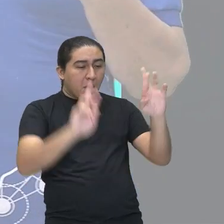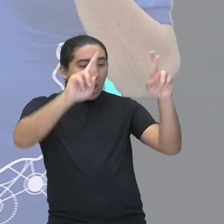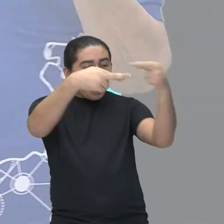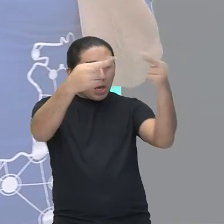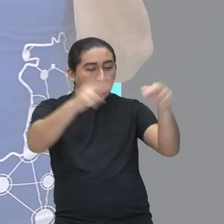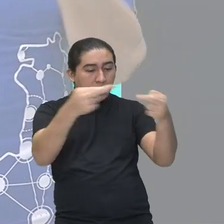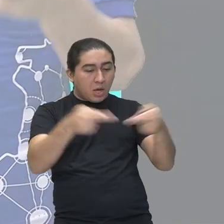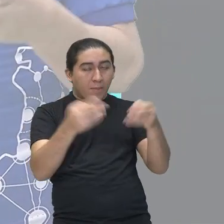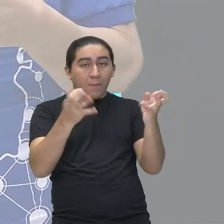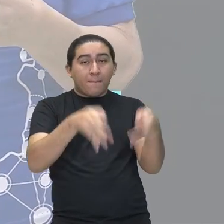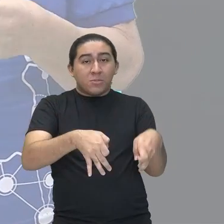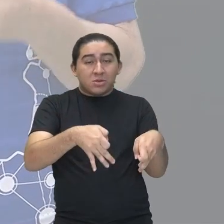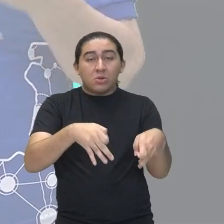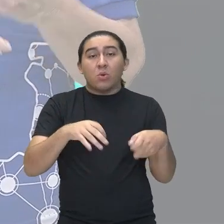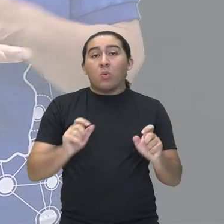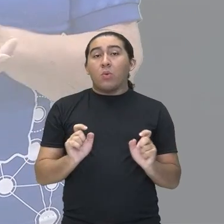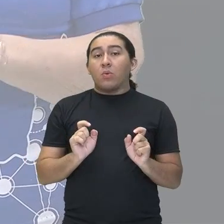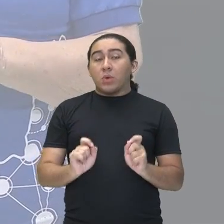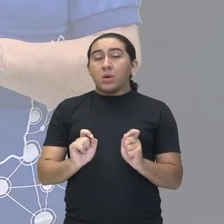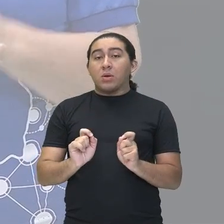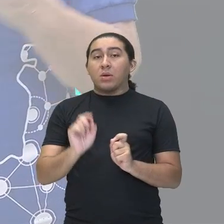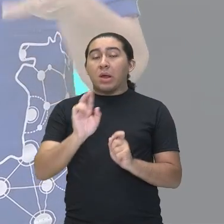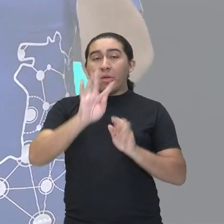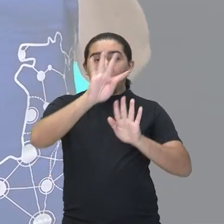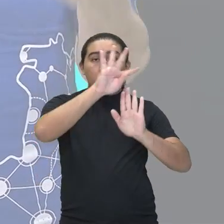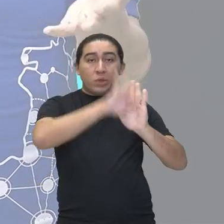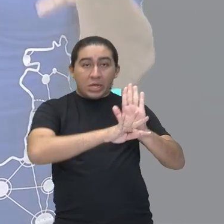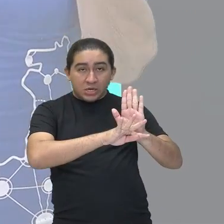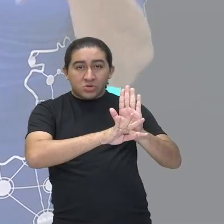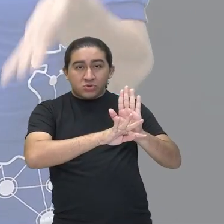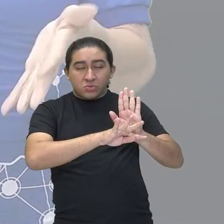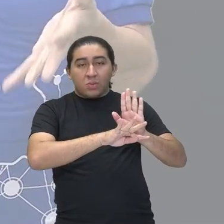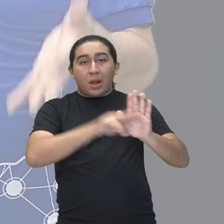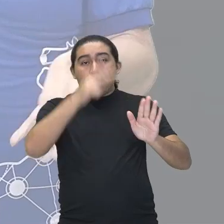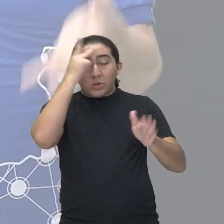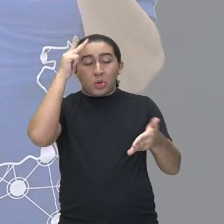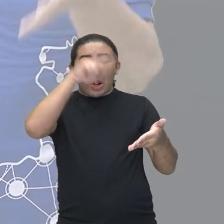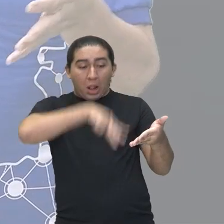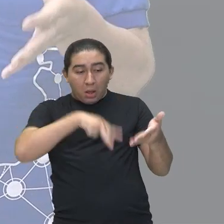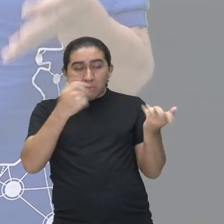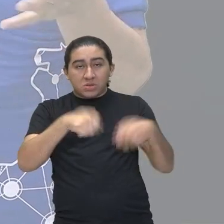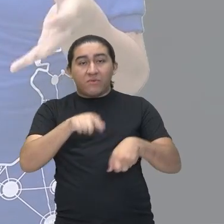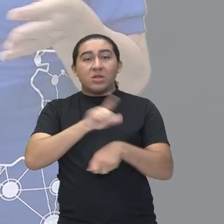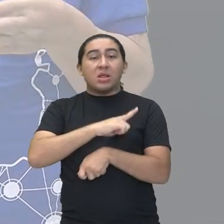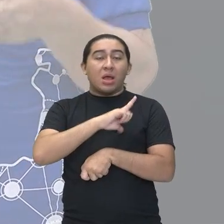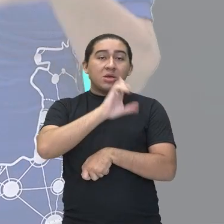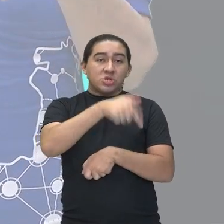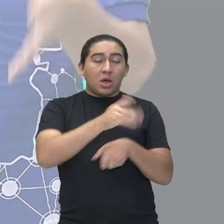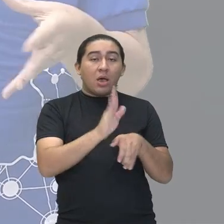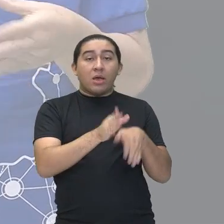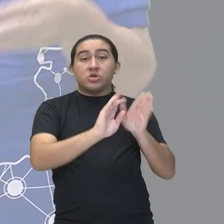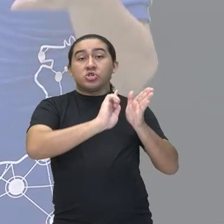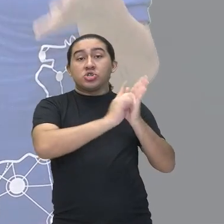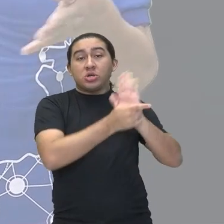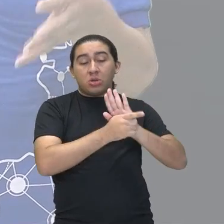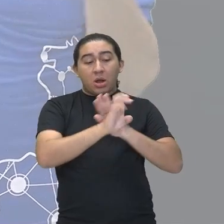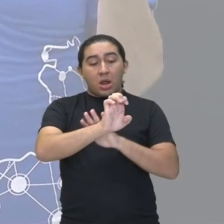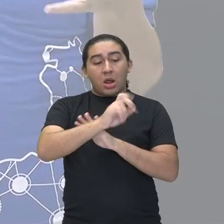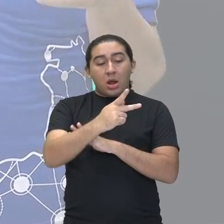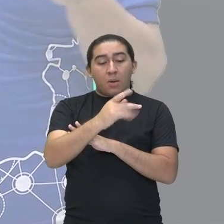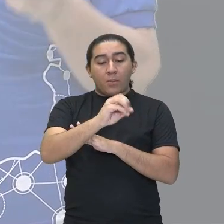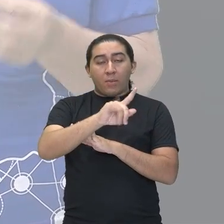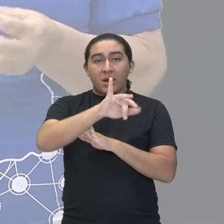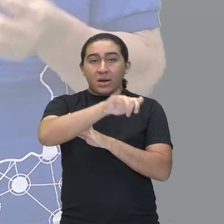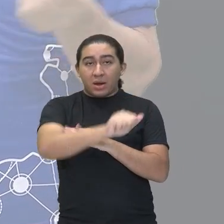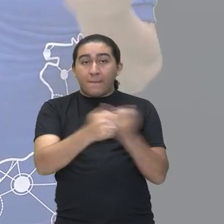para trabalhar o texto, né? Para que se torne uma epopeia, para que se caracterize uma epopeia, ela precisa